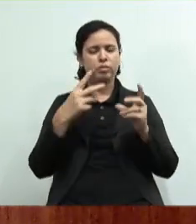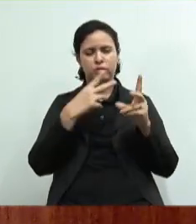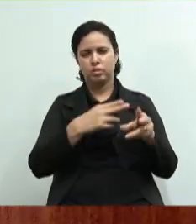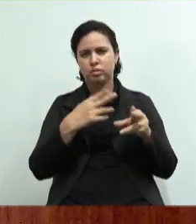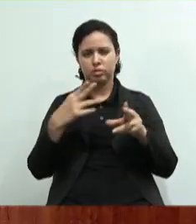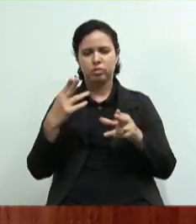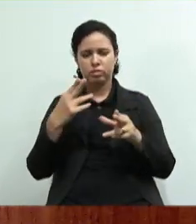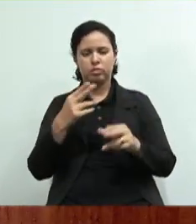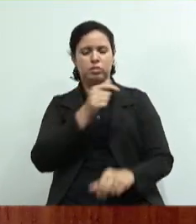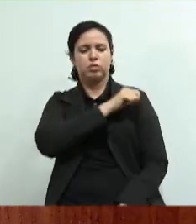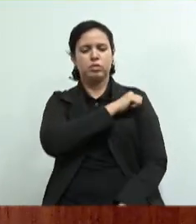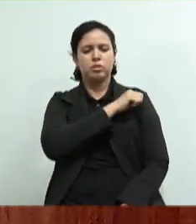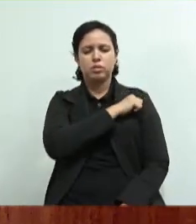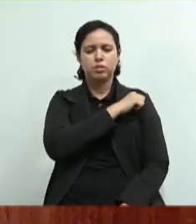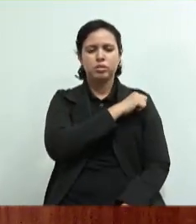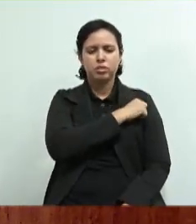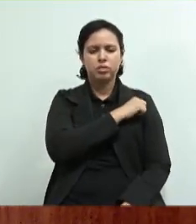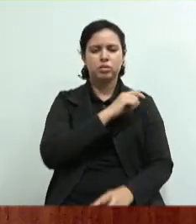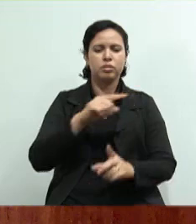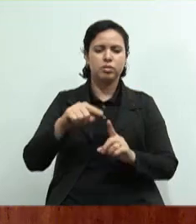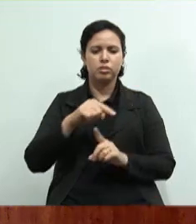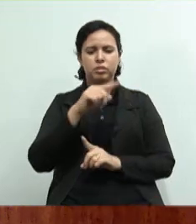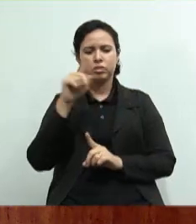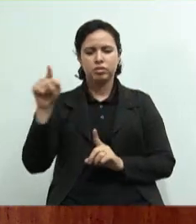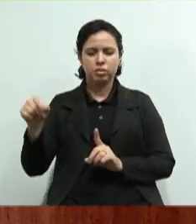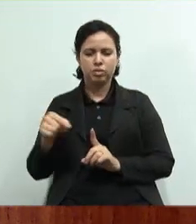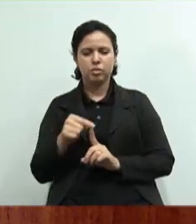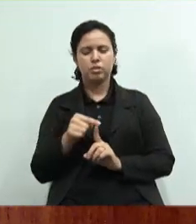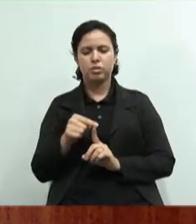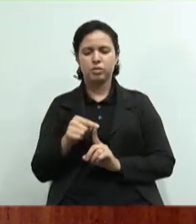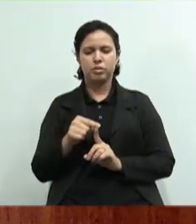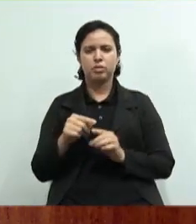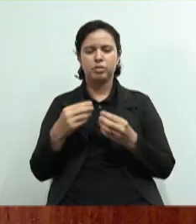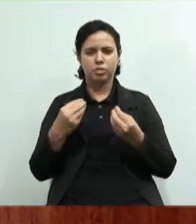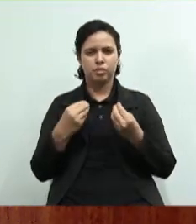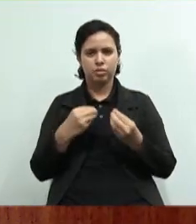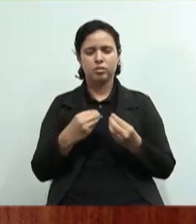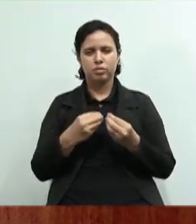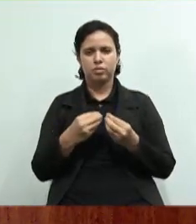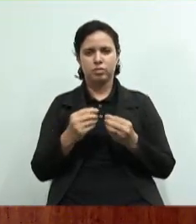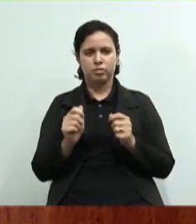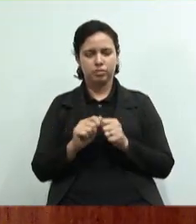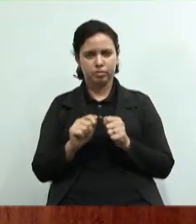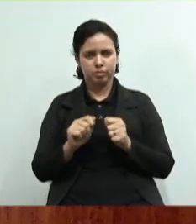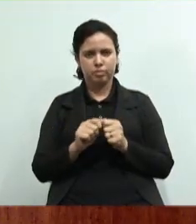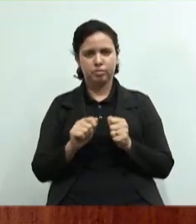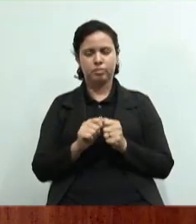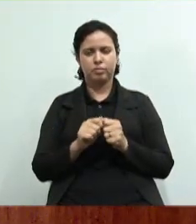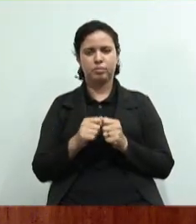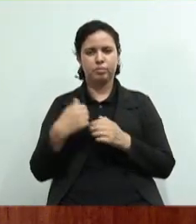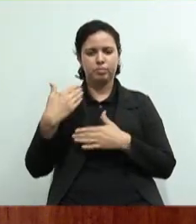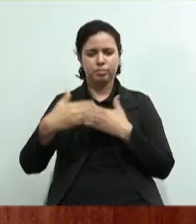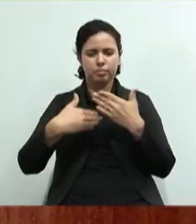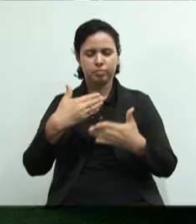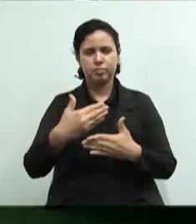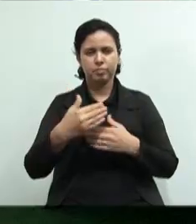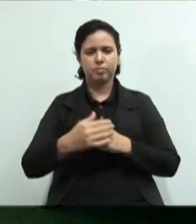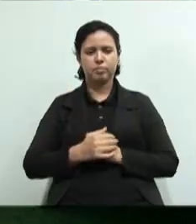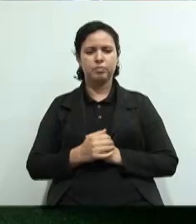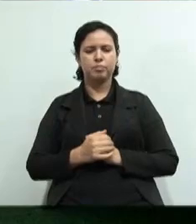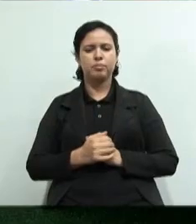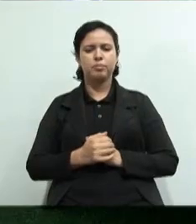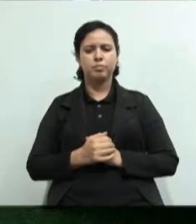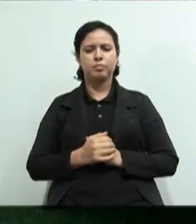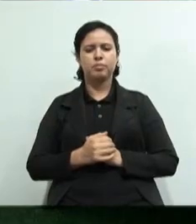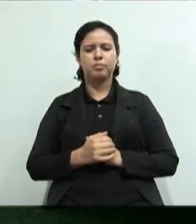professora. Foram dizendo que é um ciclo, né? Isso. É como elaborar, como executar o processo. Muito bem.